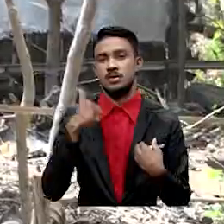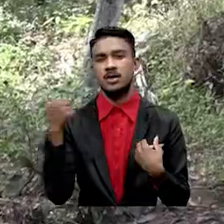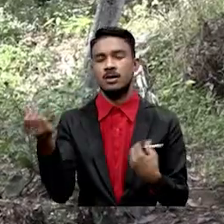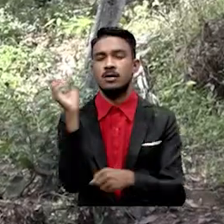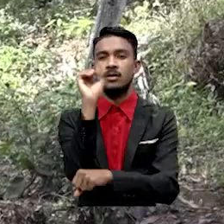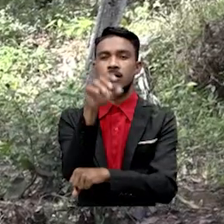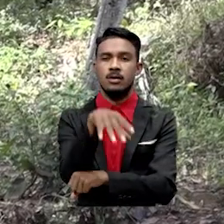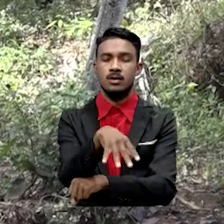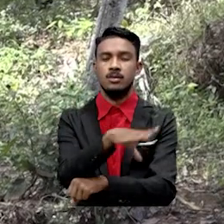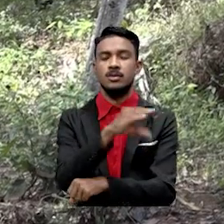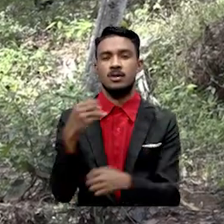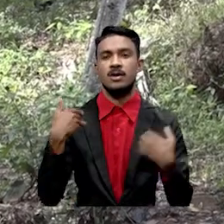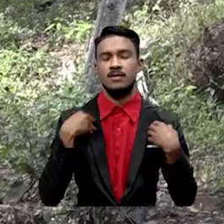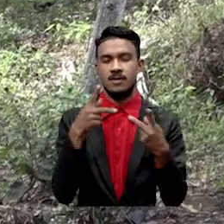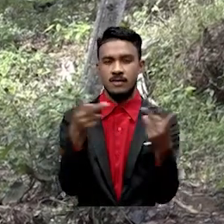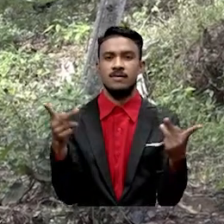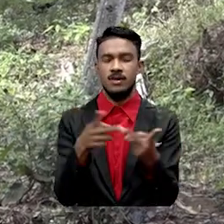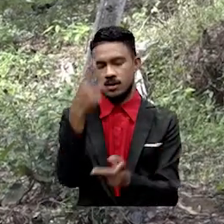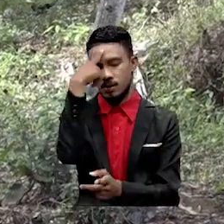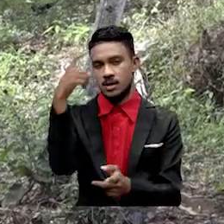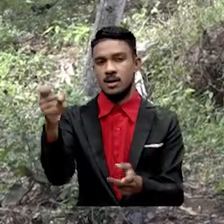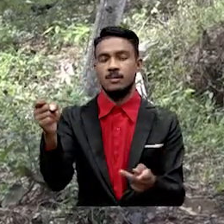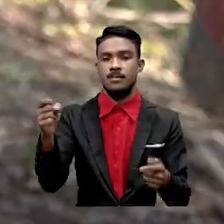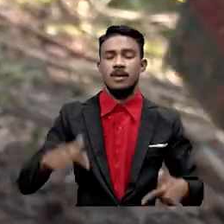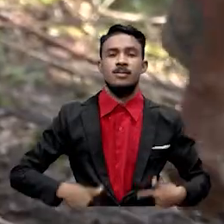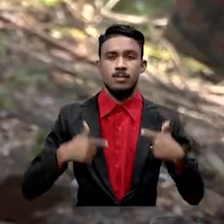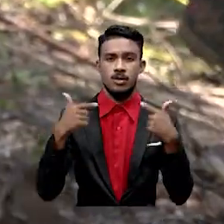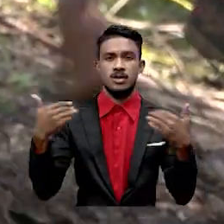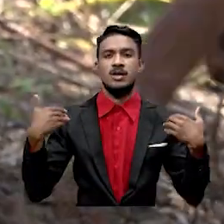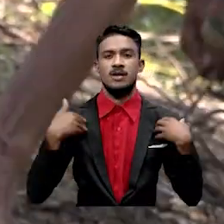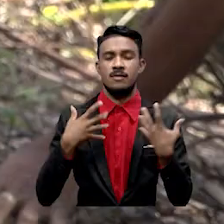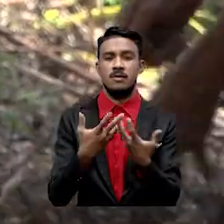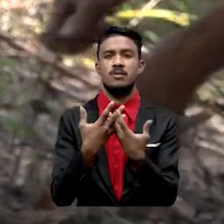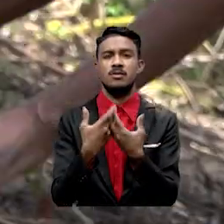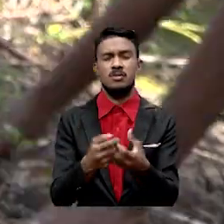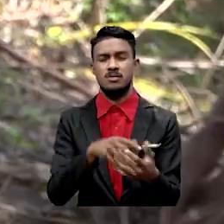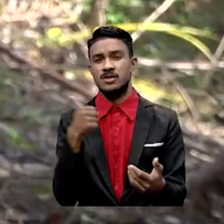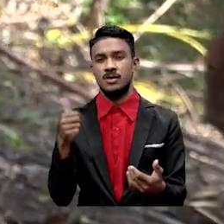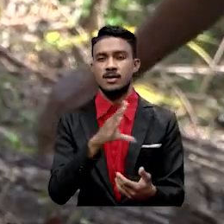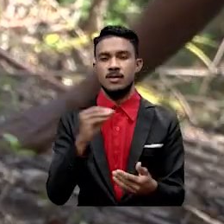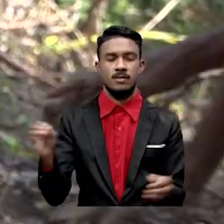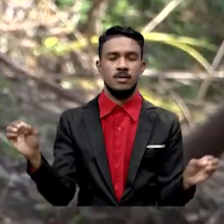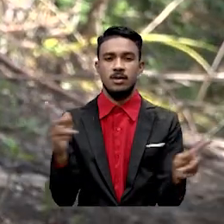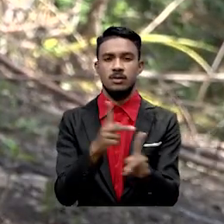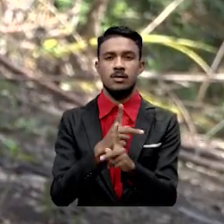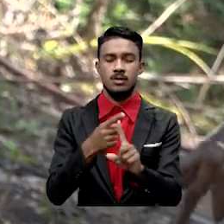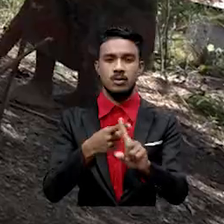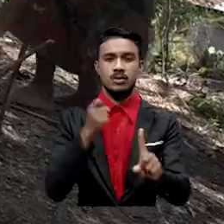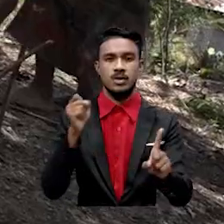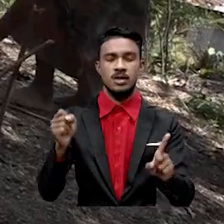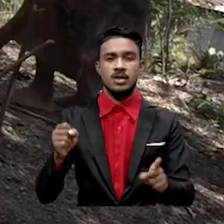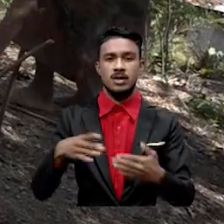no abandonado ia fating tamba moris ia duut fuik nelet no laheta proteção no atenção husi ukung na